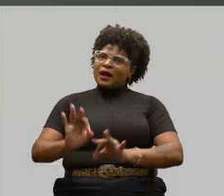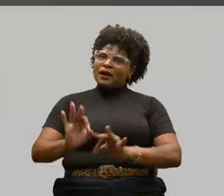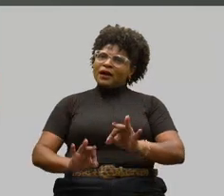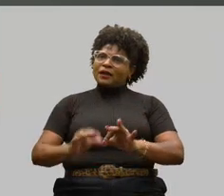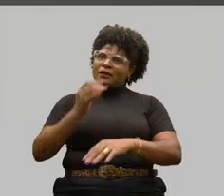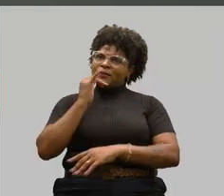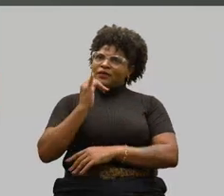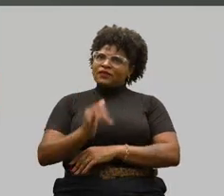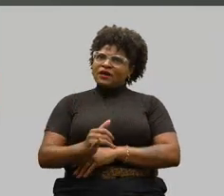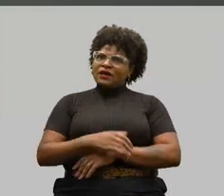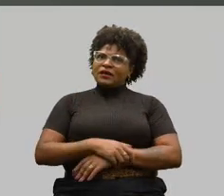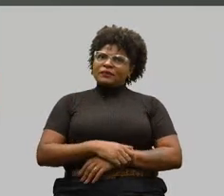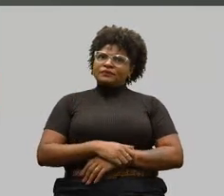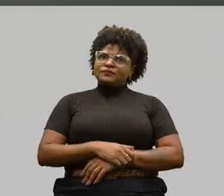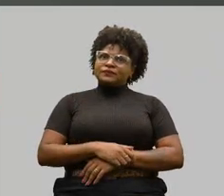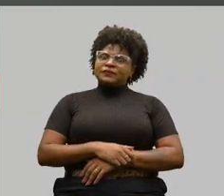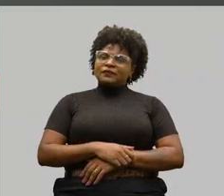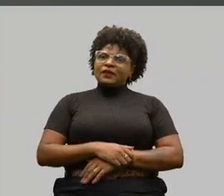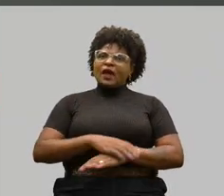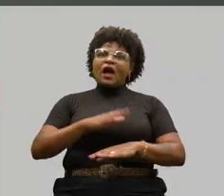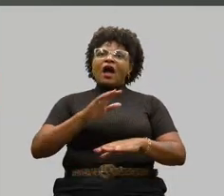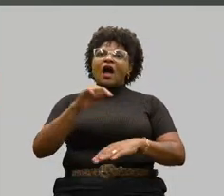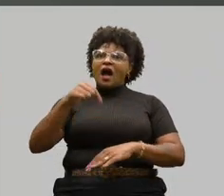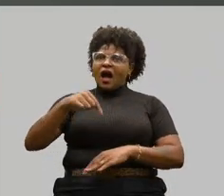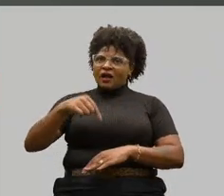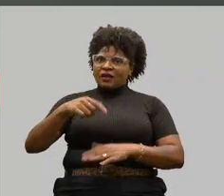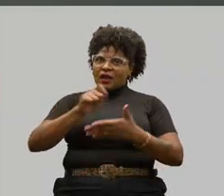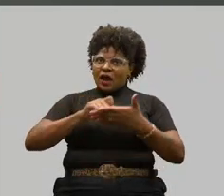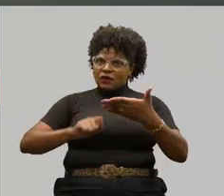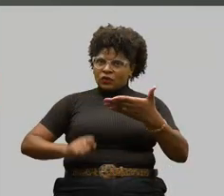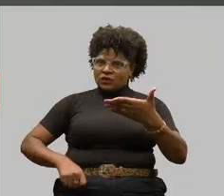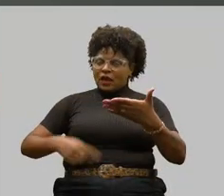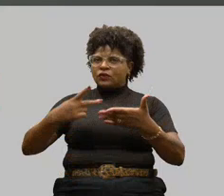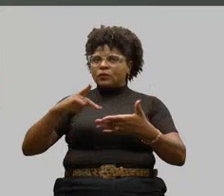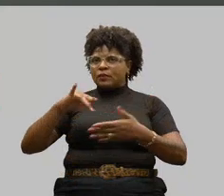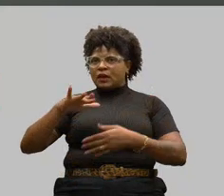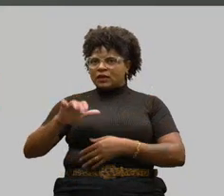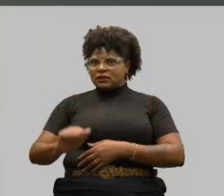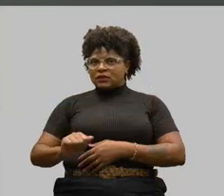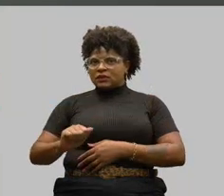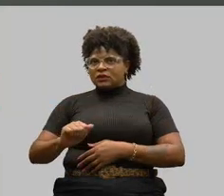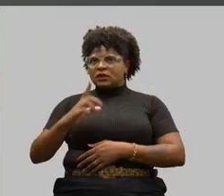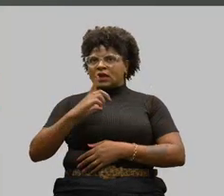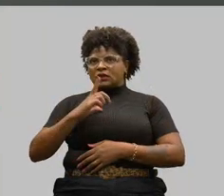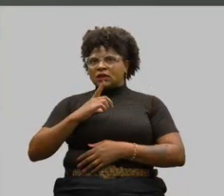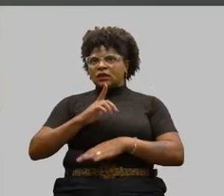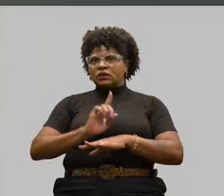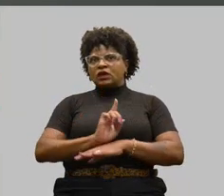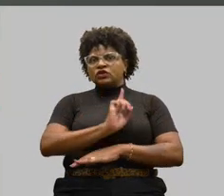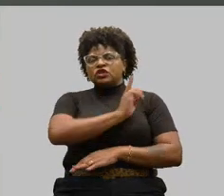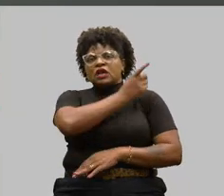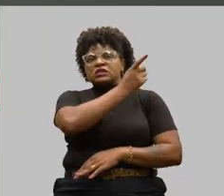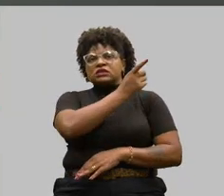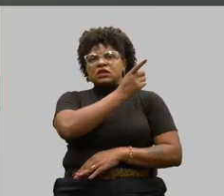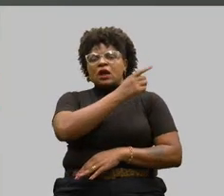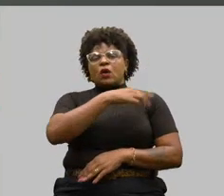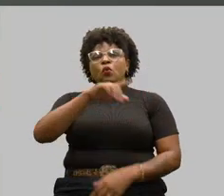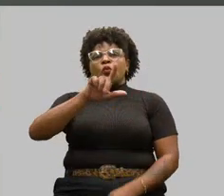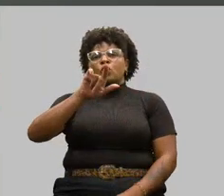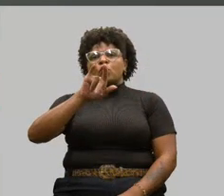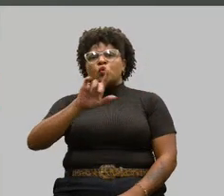tenho também Patrícia na mesa anotações que na gestão o Doutor Luiz Artur também se referiu